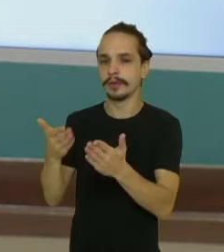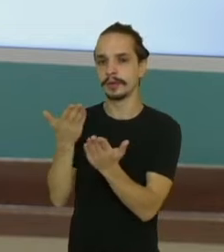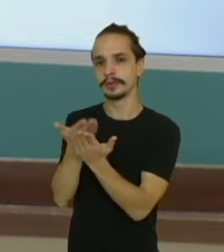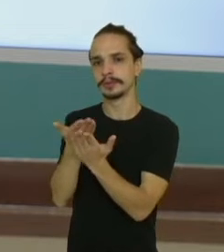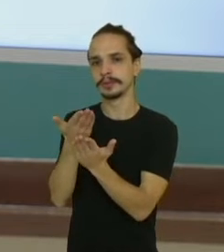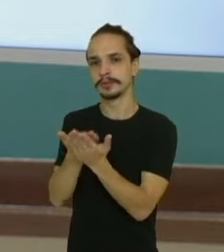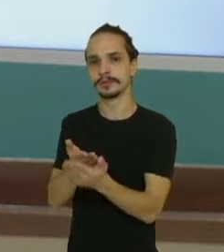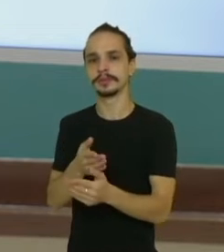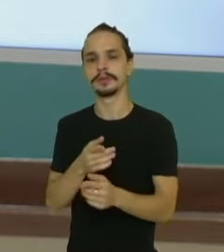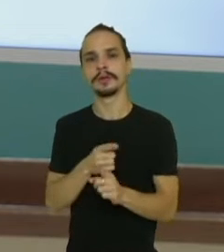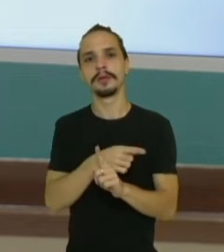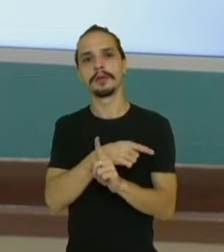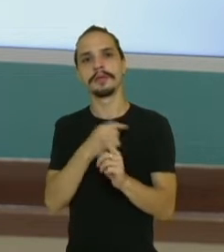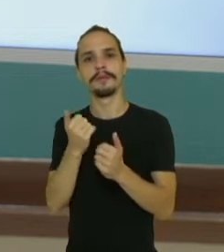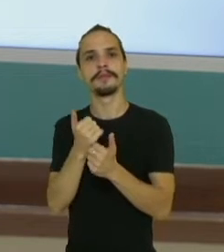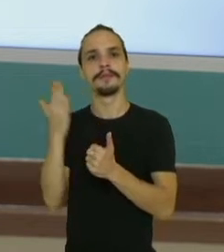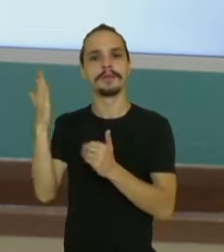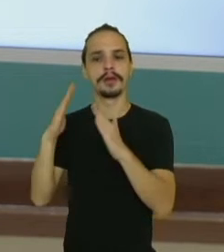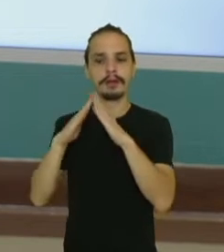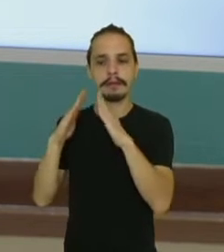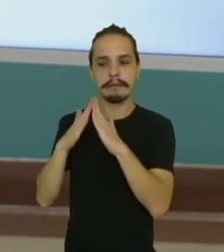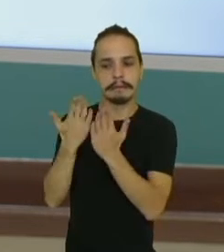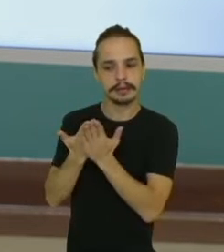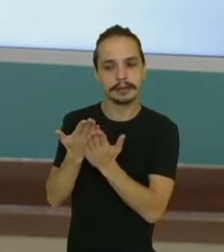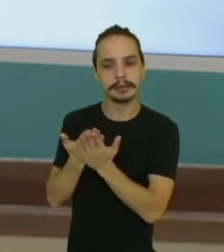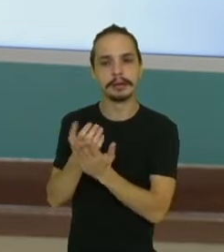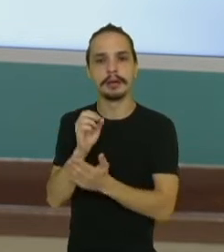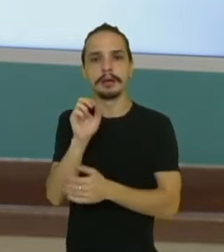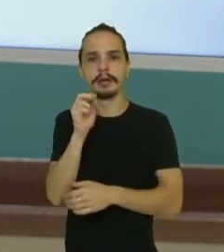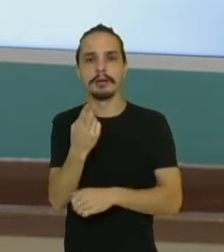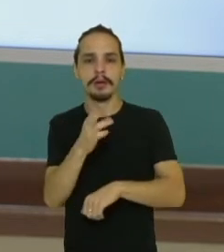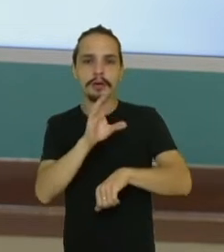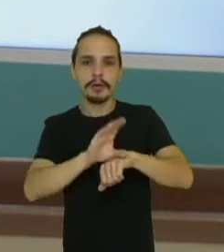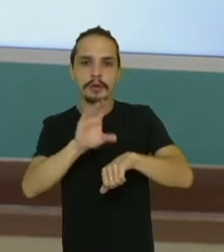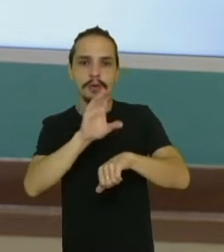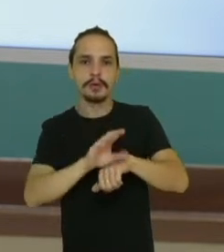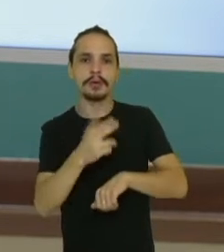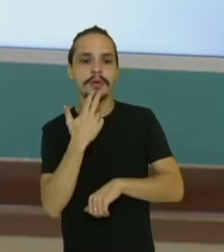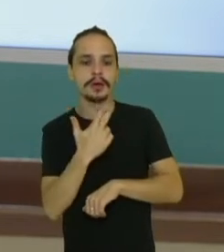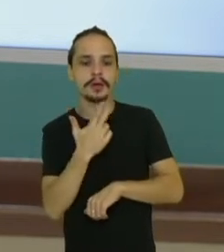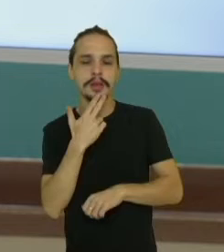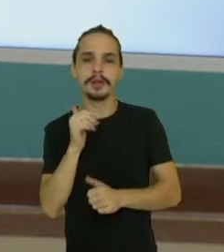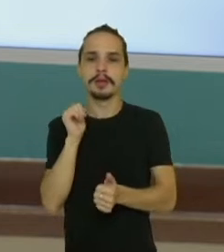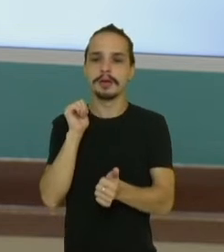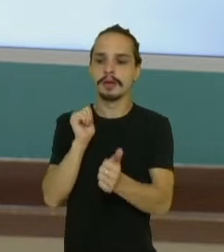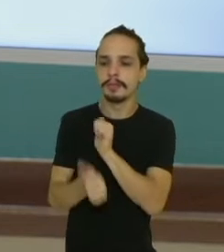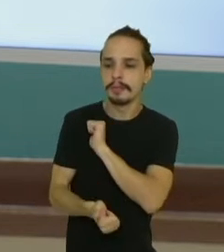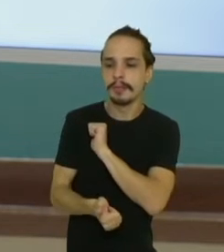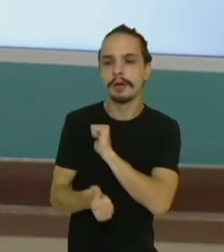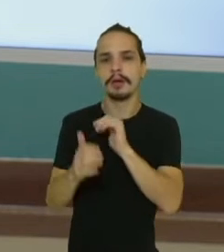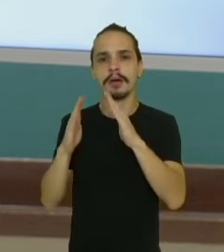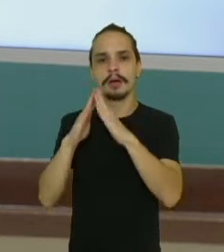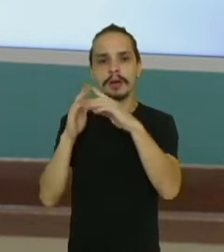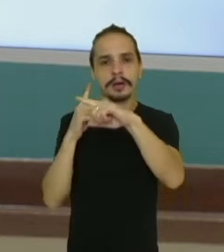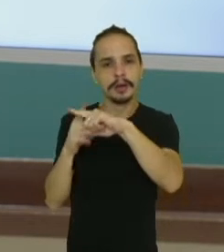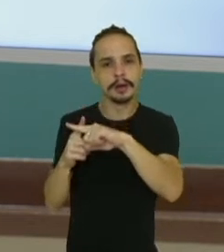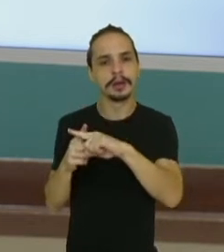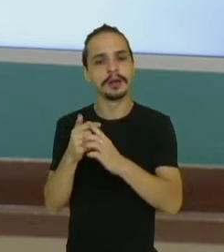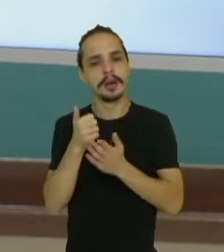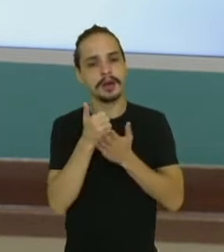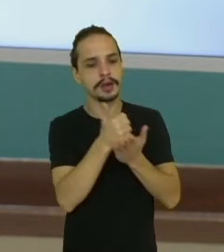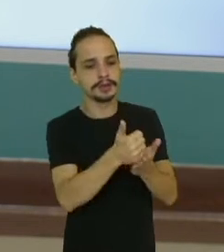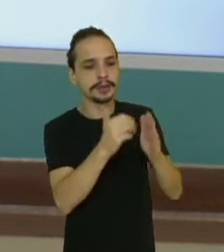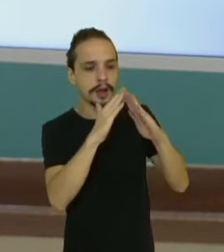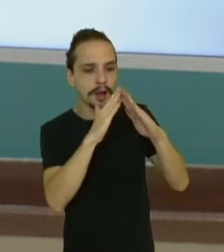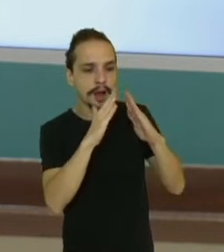na no contra turno se você faz um curso de idioma tem uma atividade física Frequenta igreja contribui